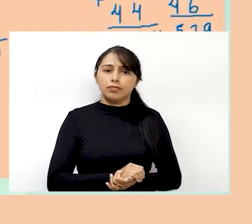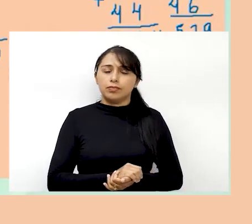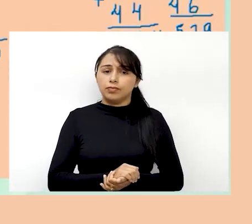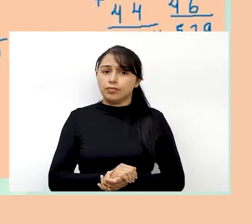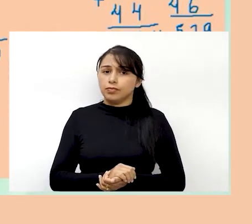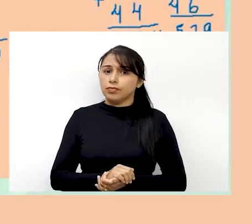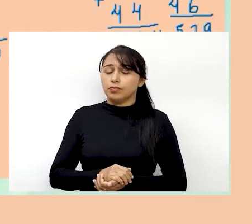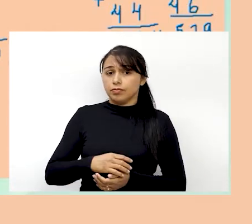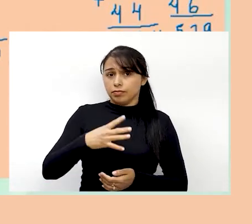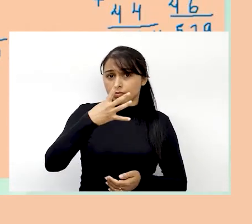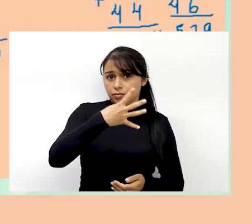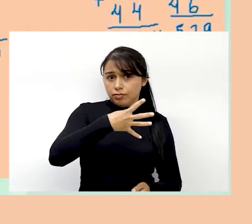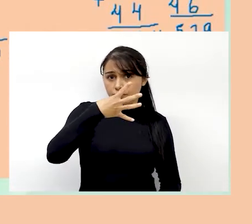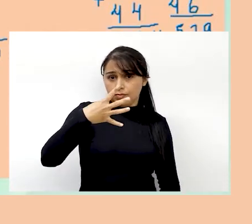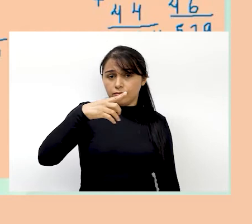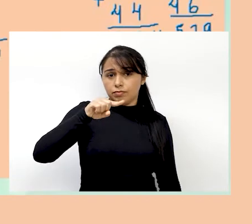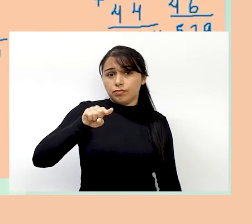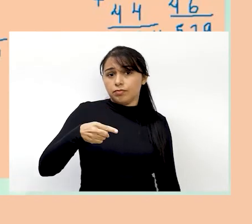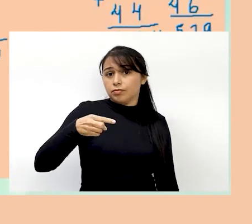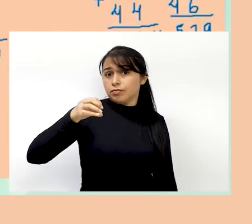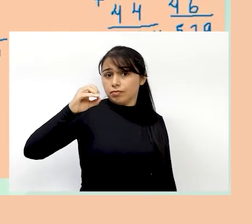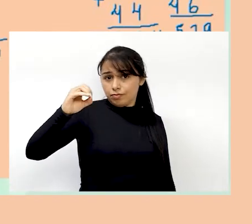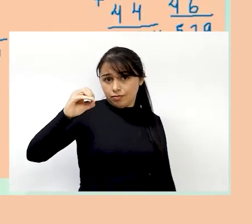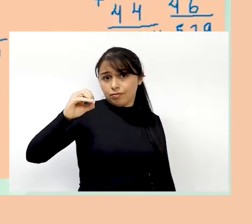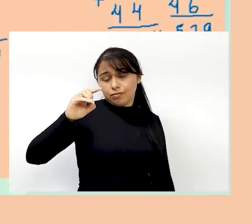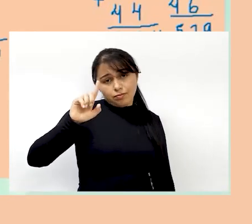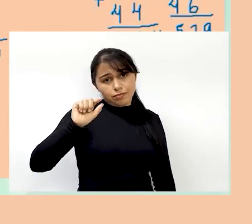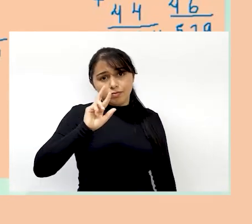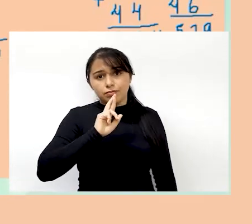então 44,0 é a mesma coisa que